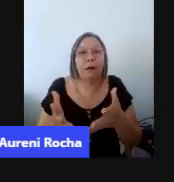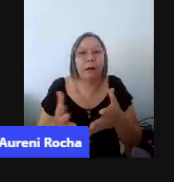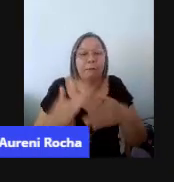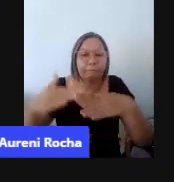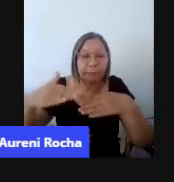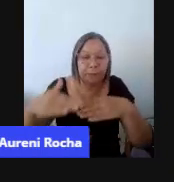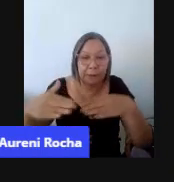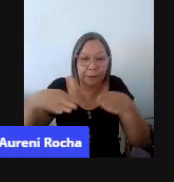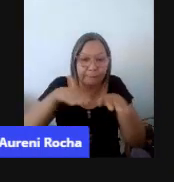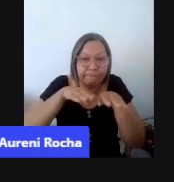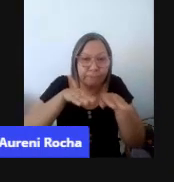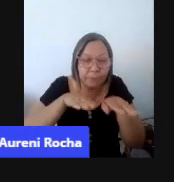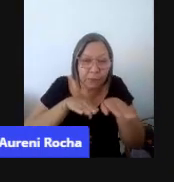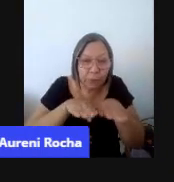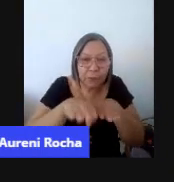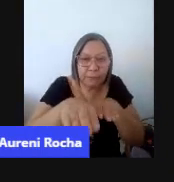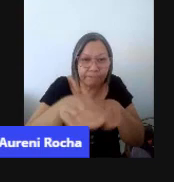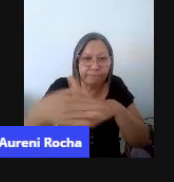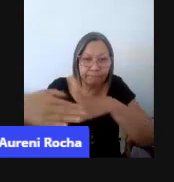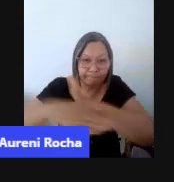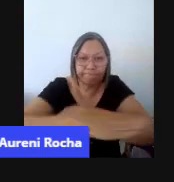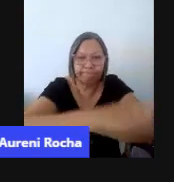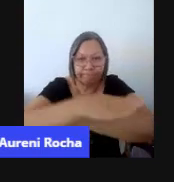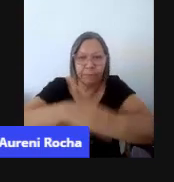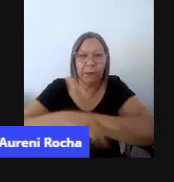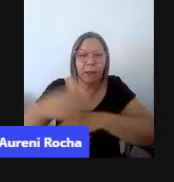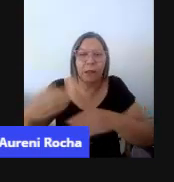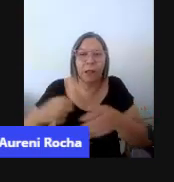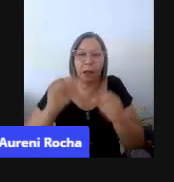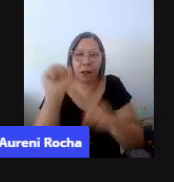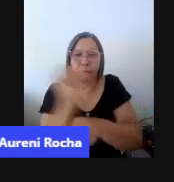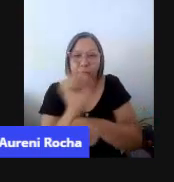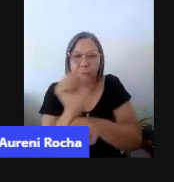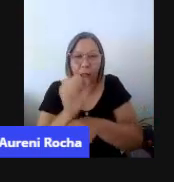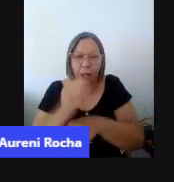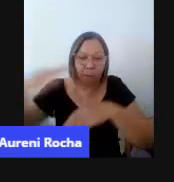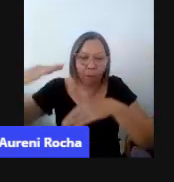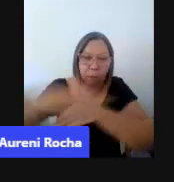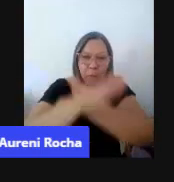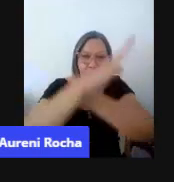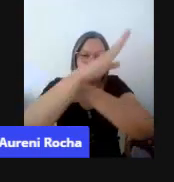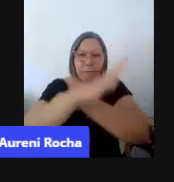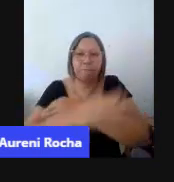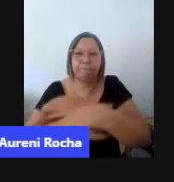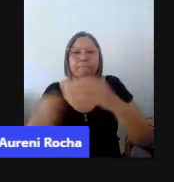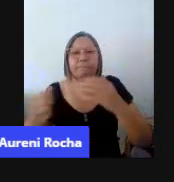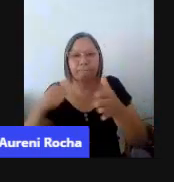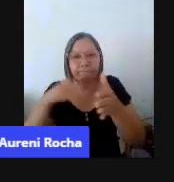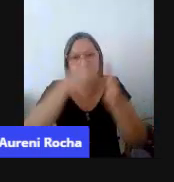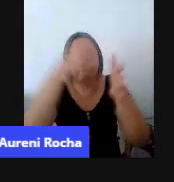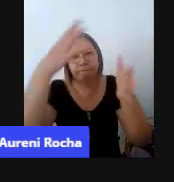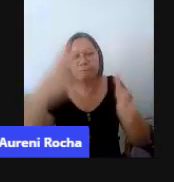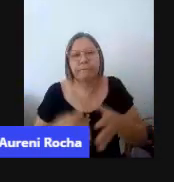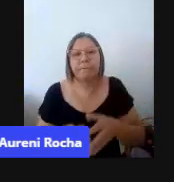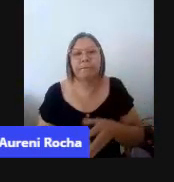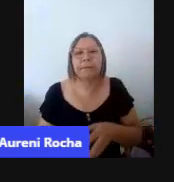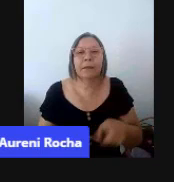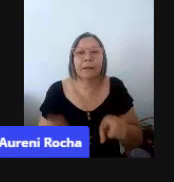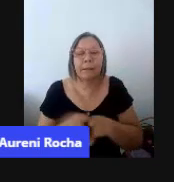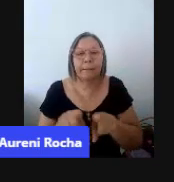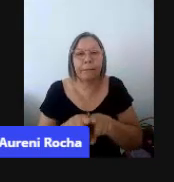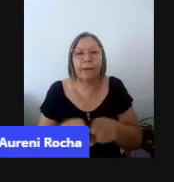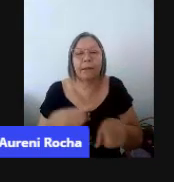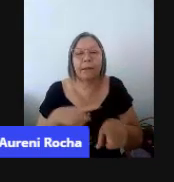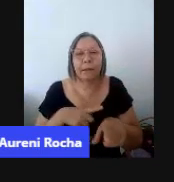local da espécie. Então, por isso que a gente ampliou o seu projeto fora do Pantanal. A gente começou a trabalhar